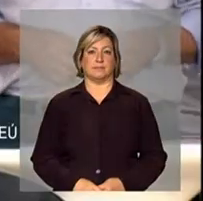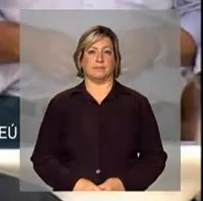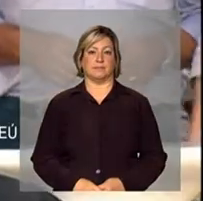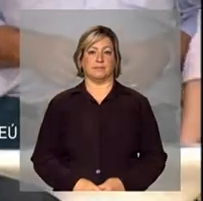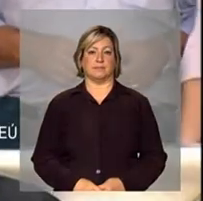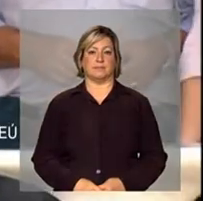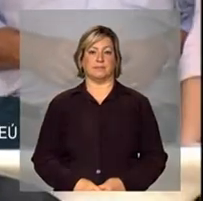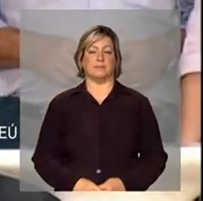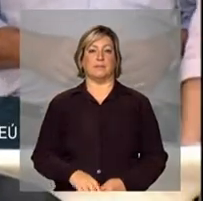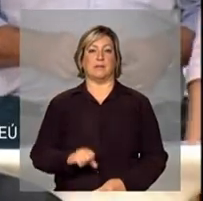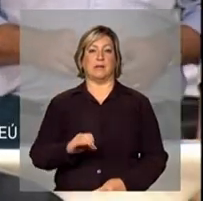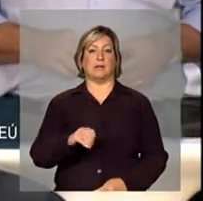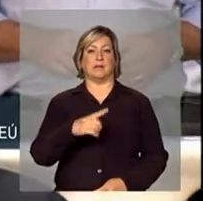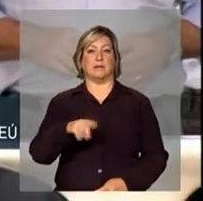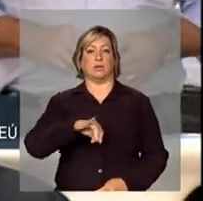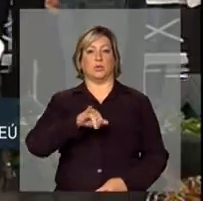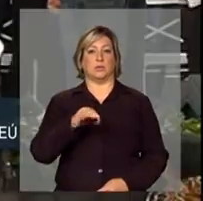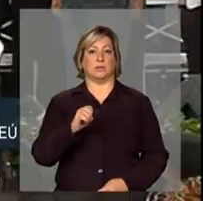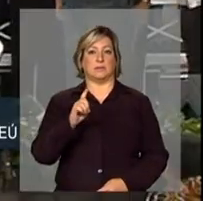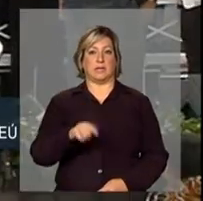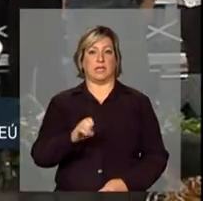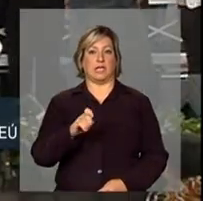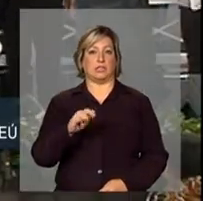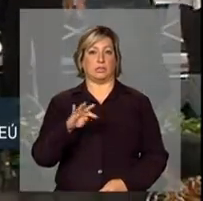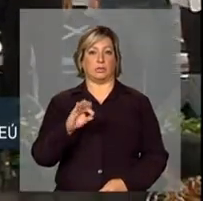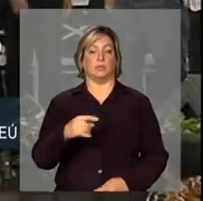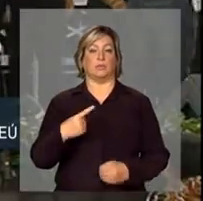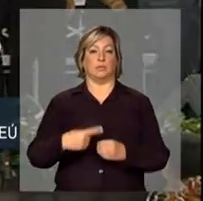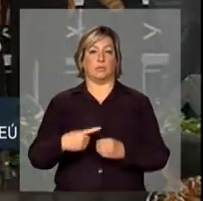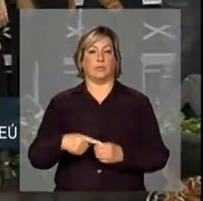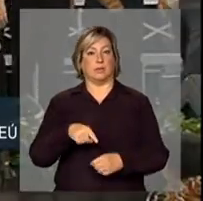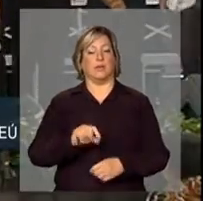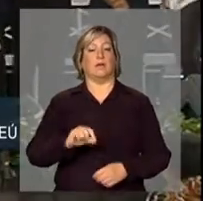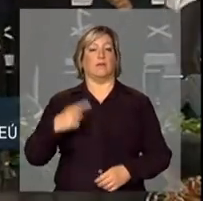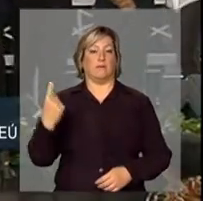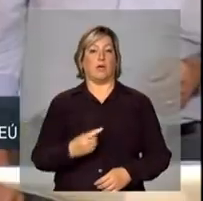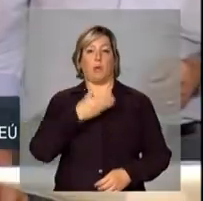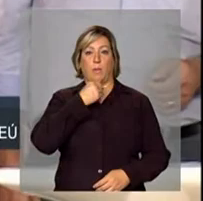De São José do Egito, Romério Guimarães.